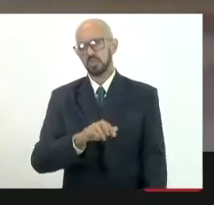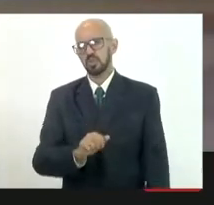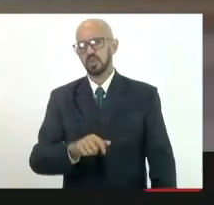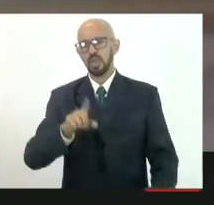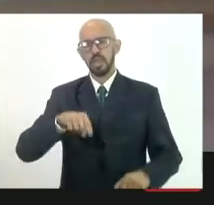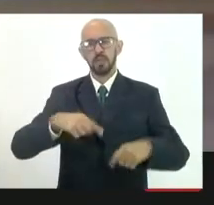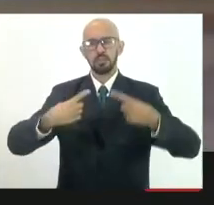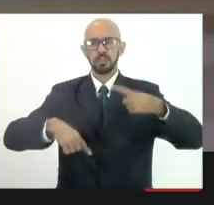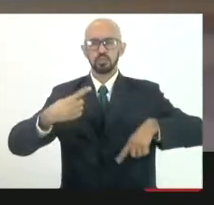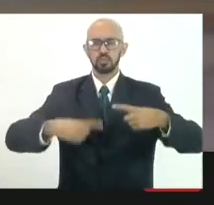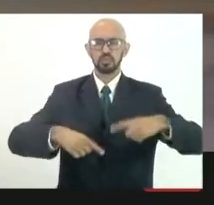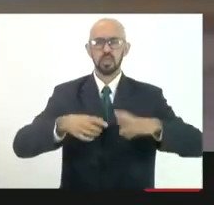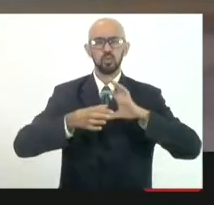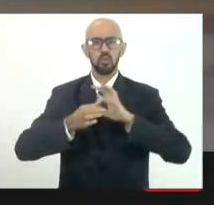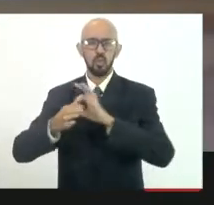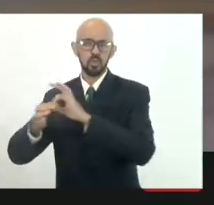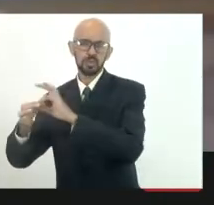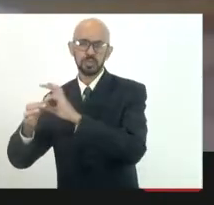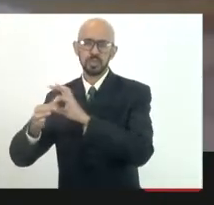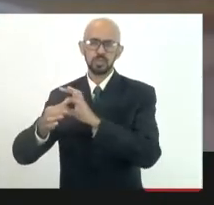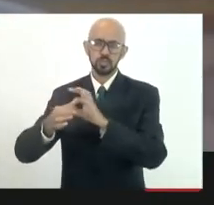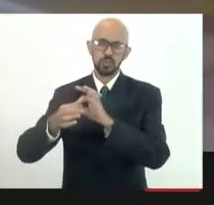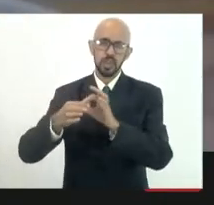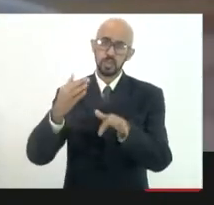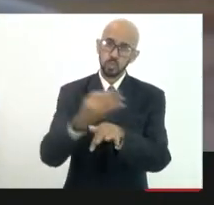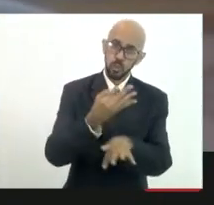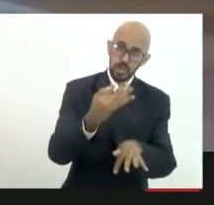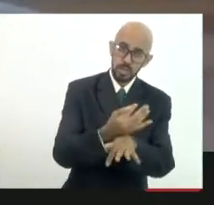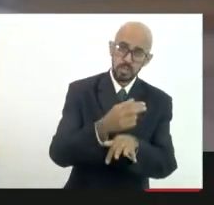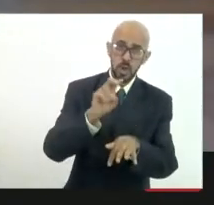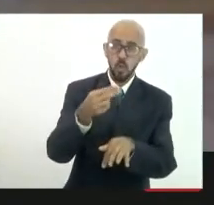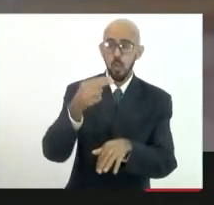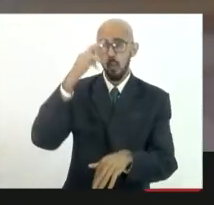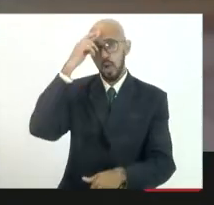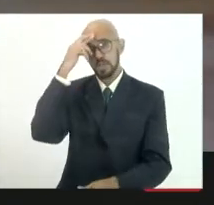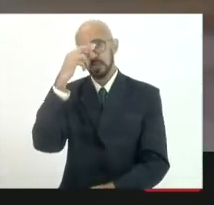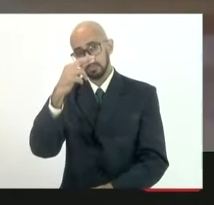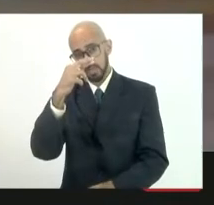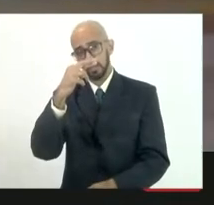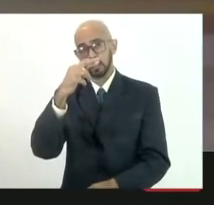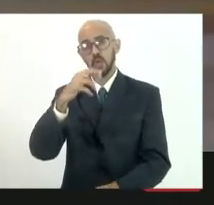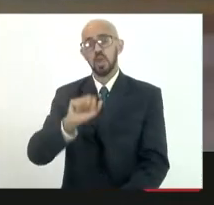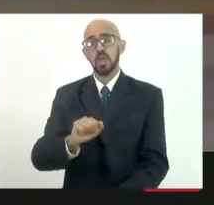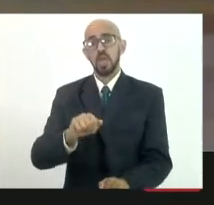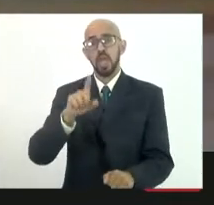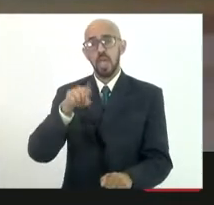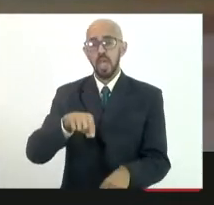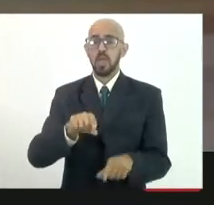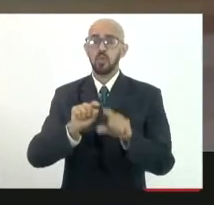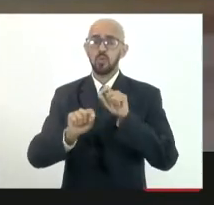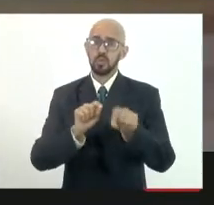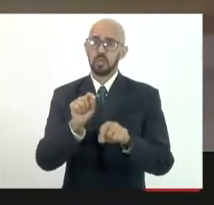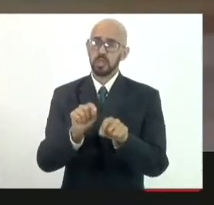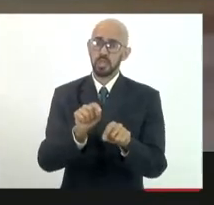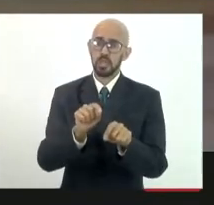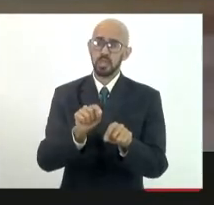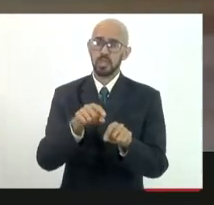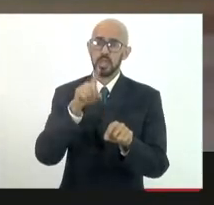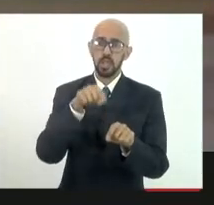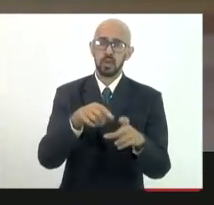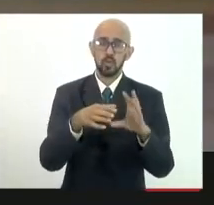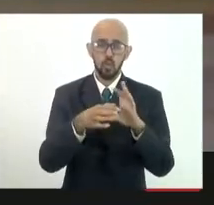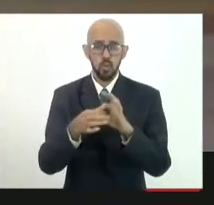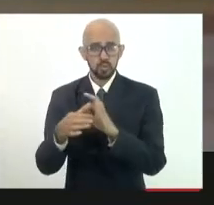paradigma da tolerância para um paradigma de respeito. E isso se coloca efetivamente na perspectiva